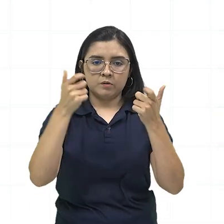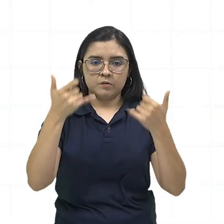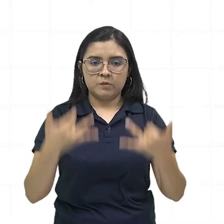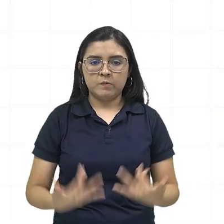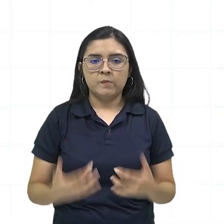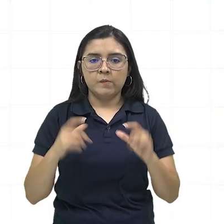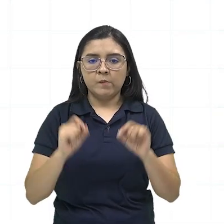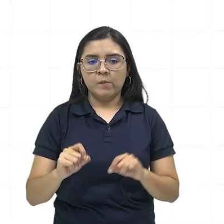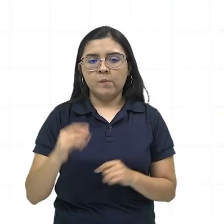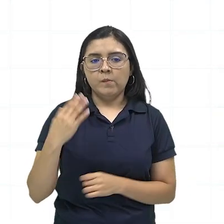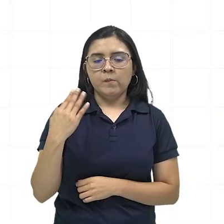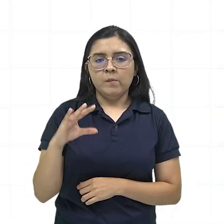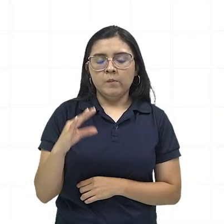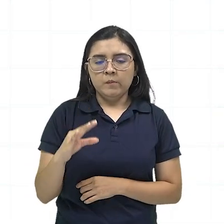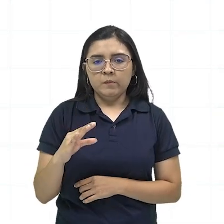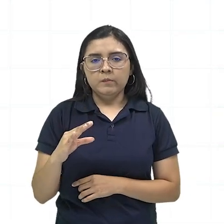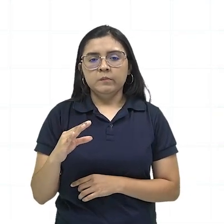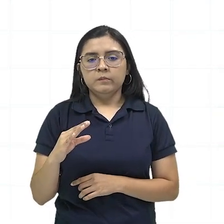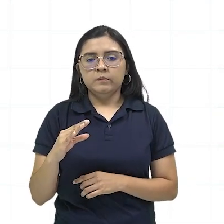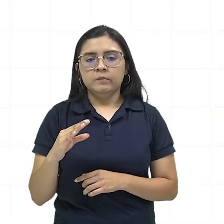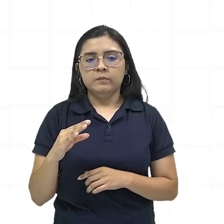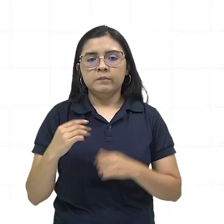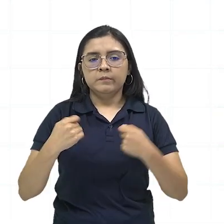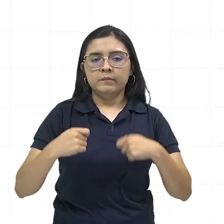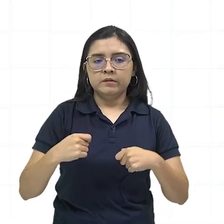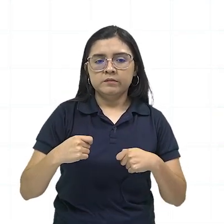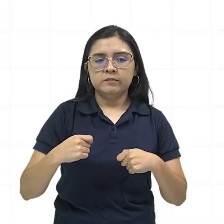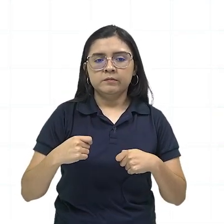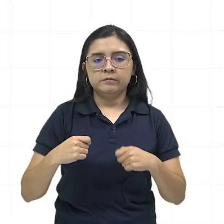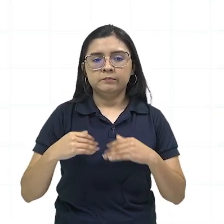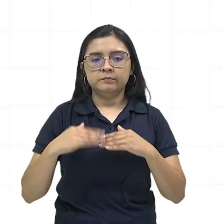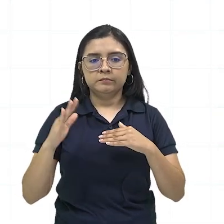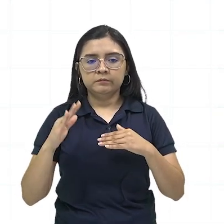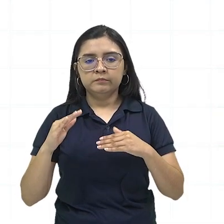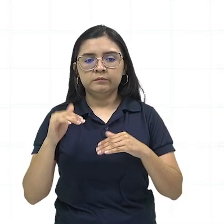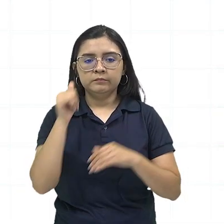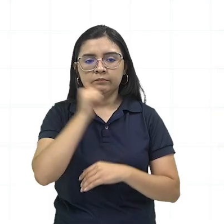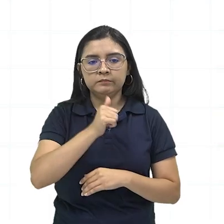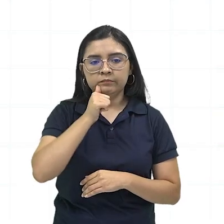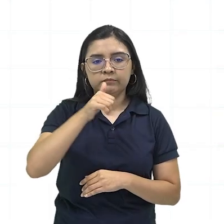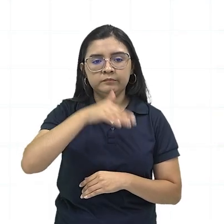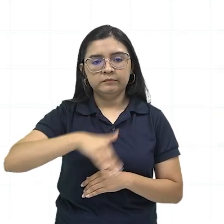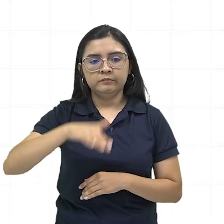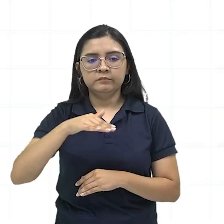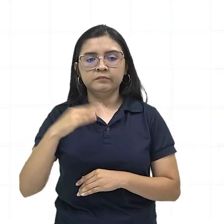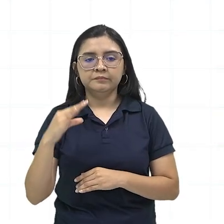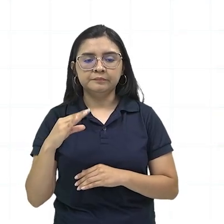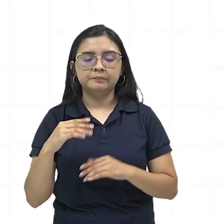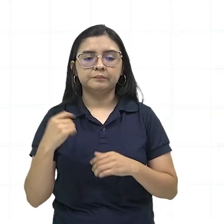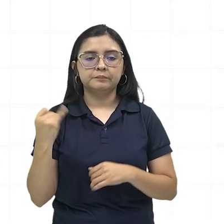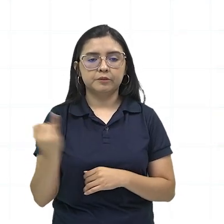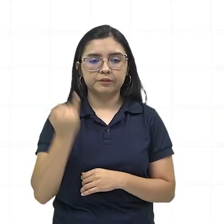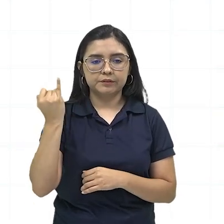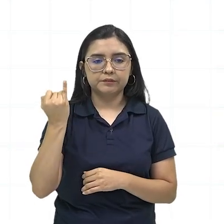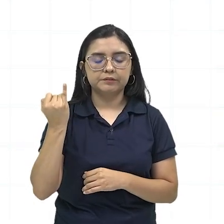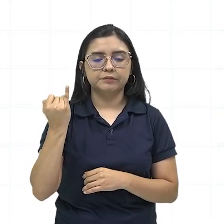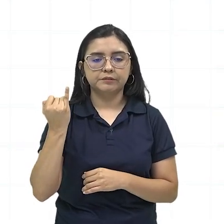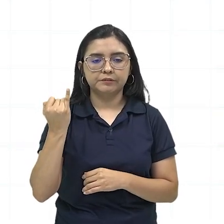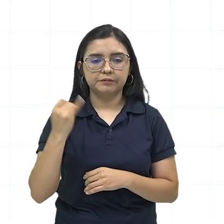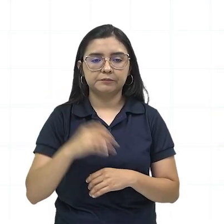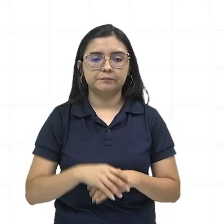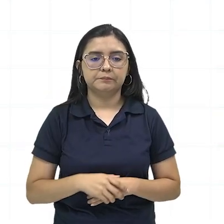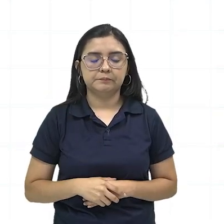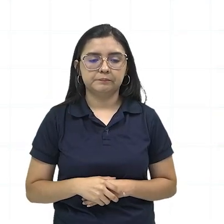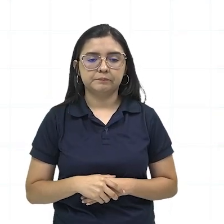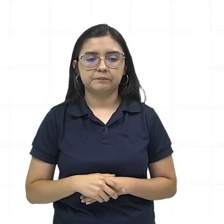sobre a ciência precisa de mais mulheres, então falando um pouquinho sobre como a presença feminina ainda aparece muito